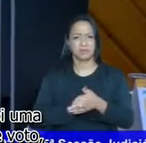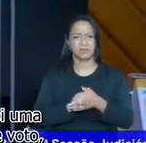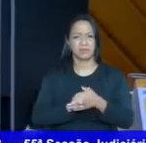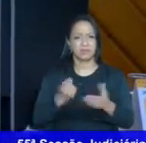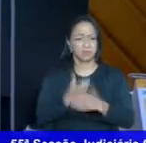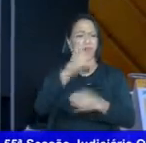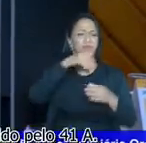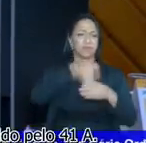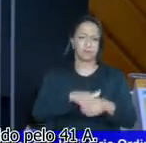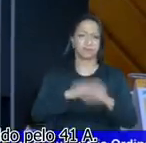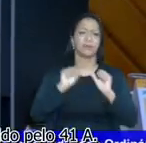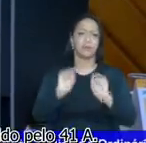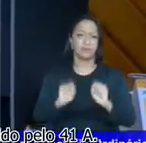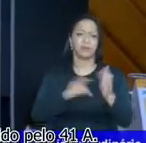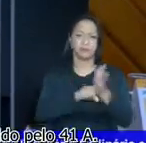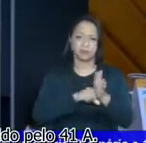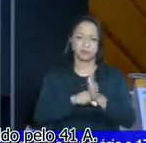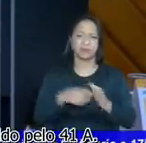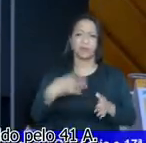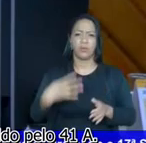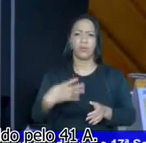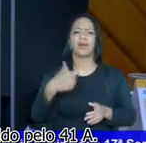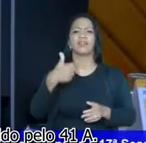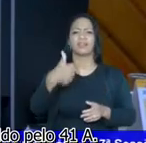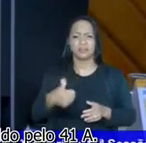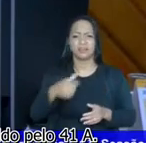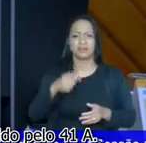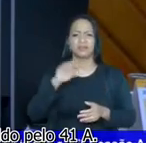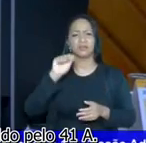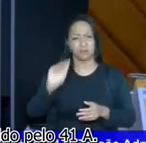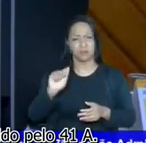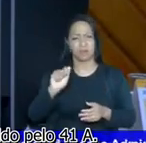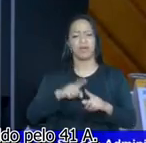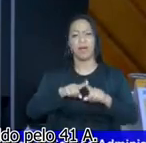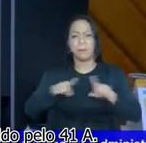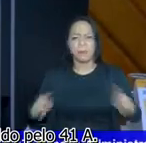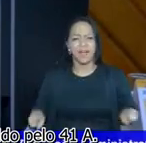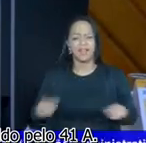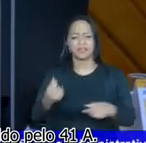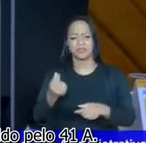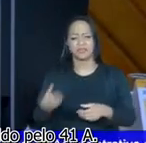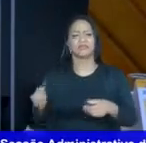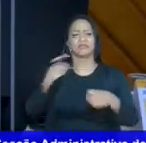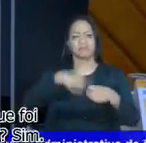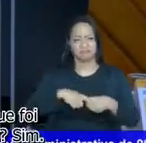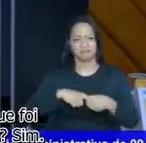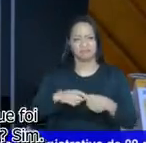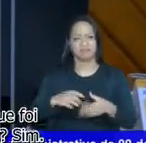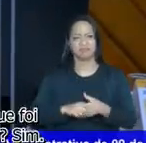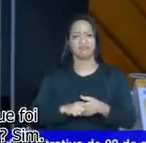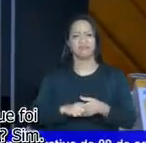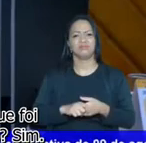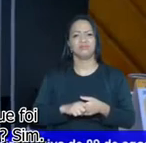compra de voto, ele pode apurar um 41A. Mas o dinheiro não vai ser ressarcido pelo 41A. A eleição